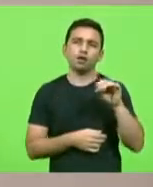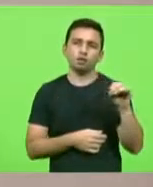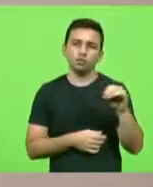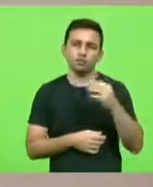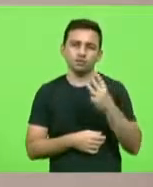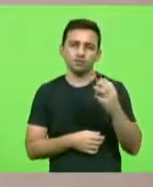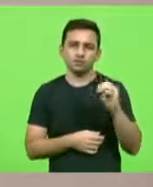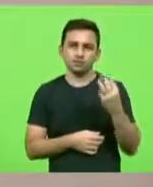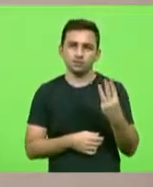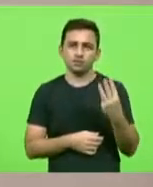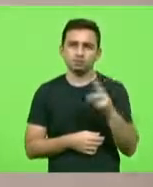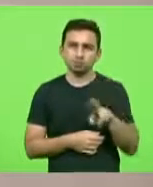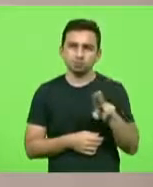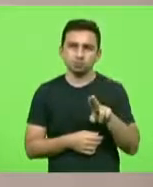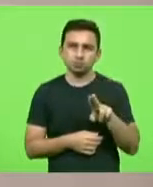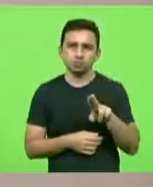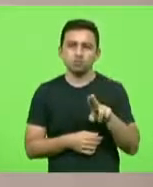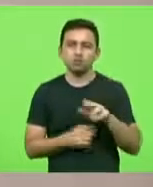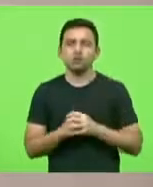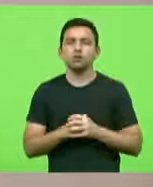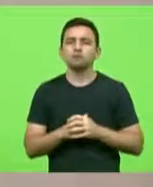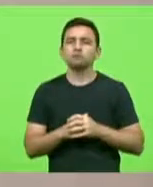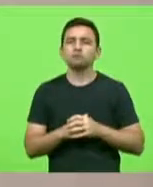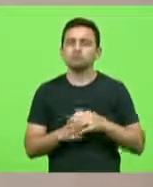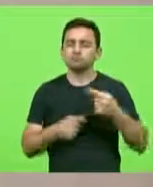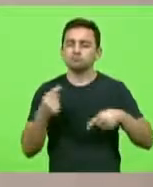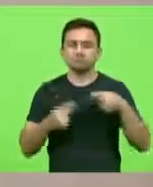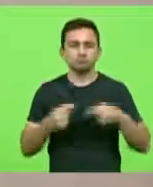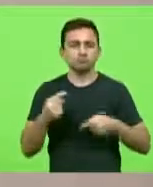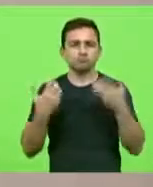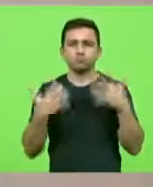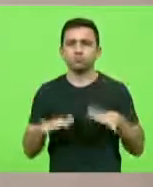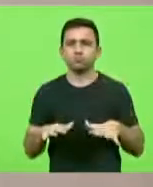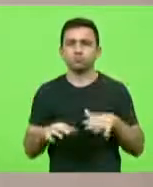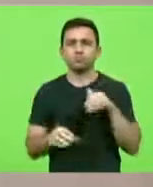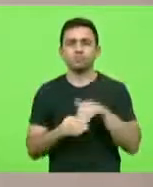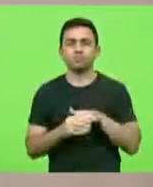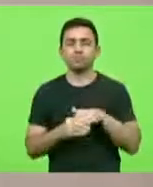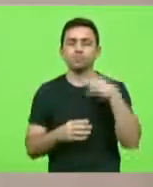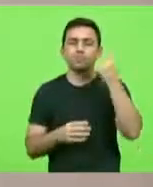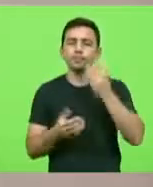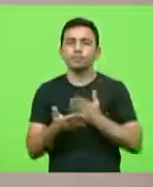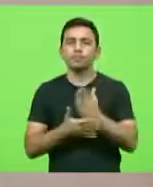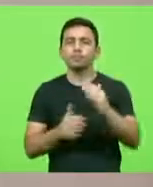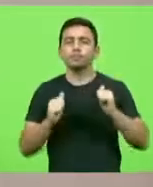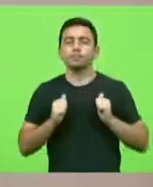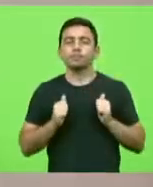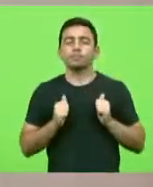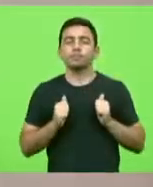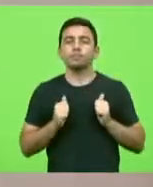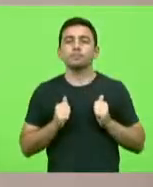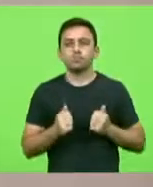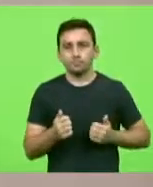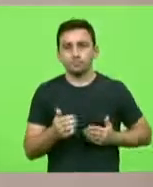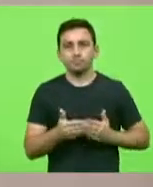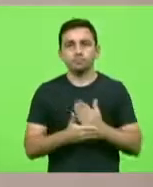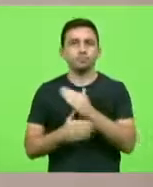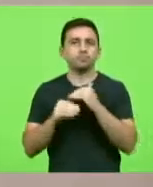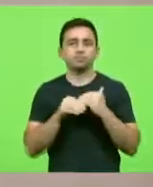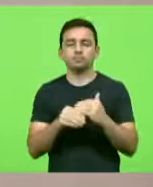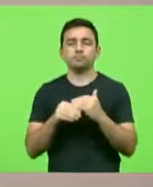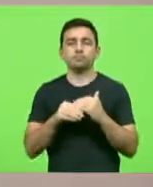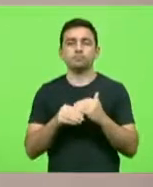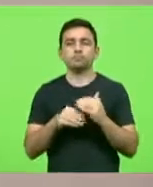em discussão. Não havendo quem queira discutir, em votação. Deputados que aprovam, permaneçam como se encontram. Aprovado